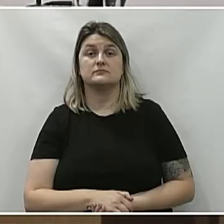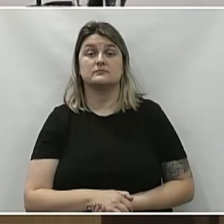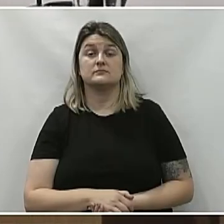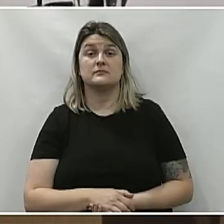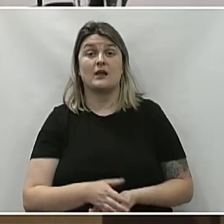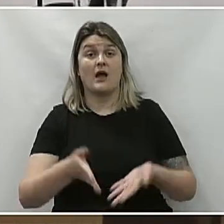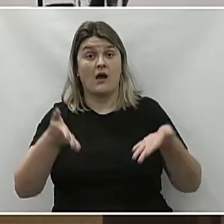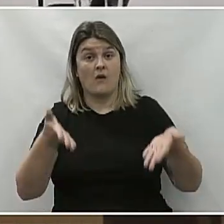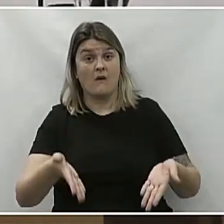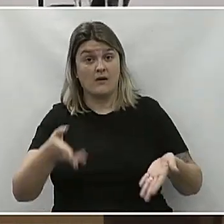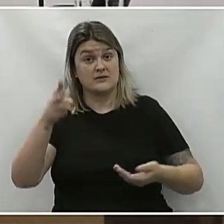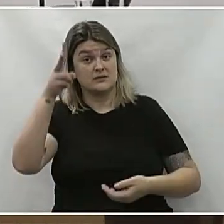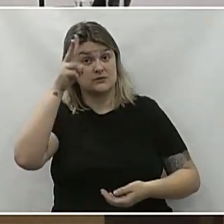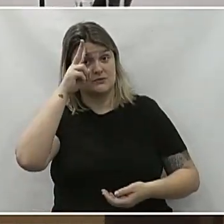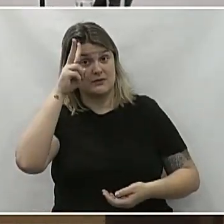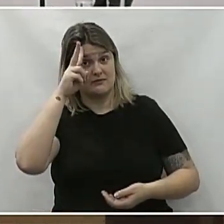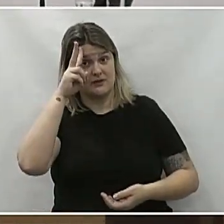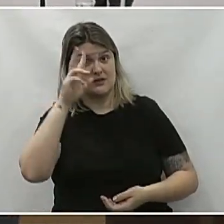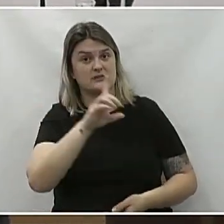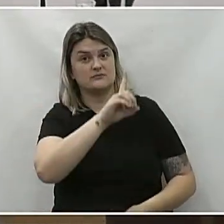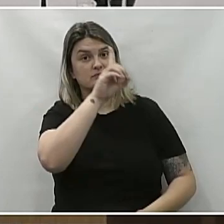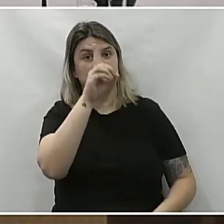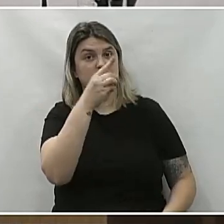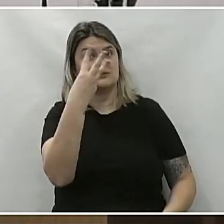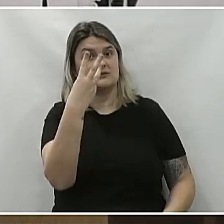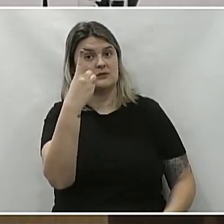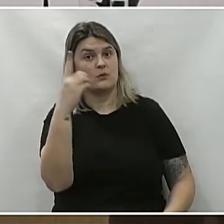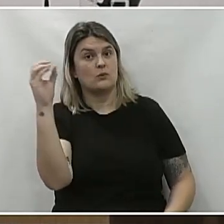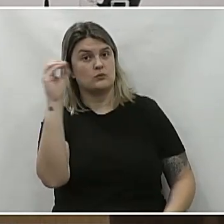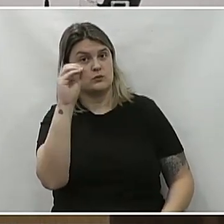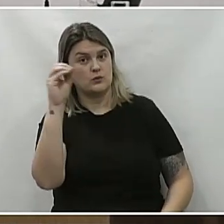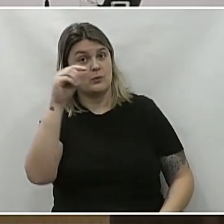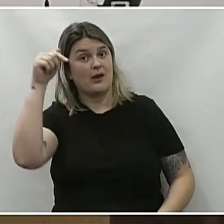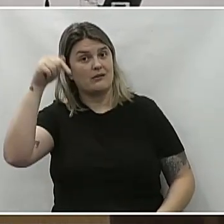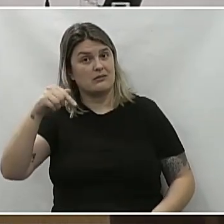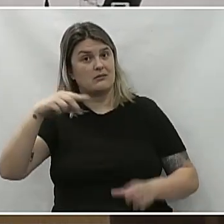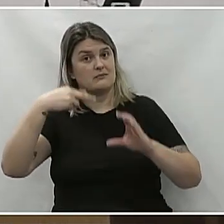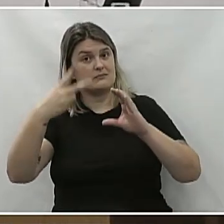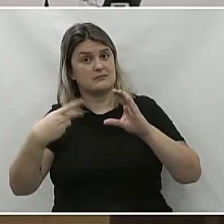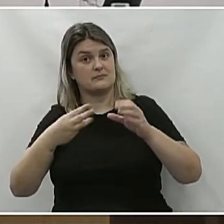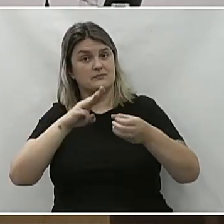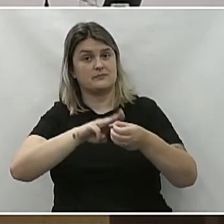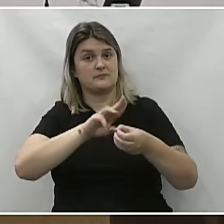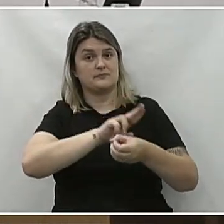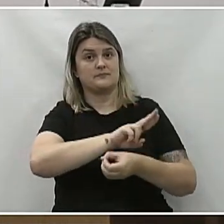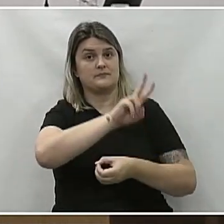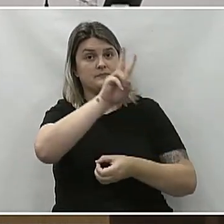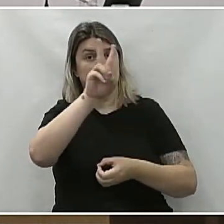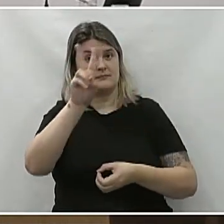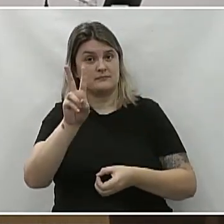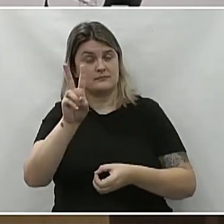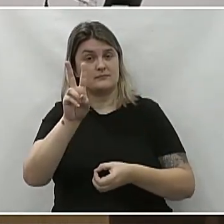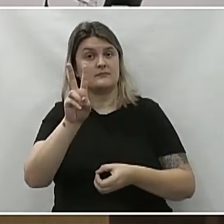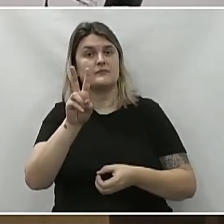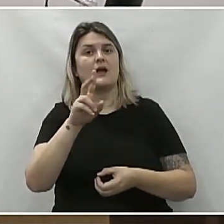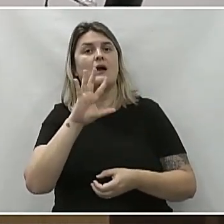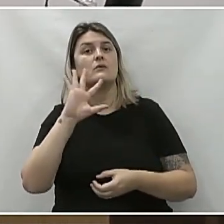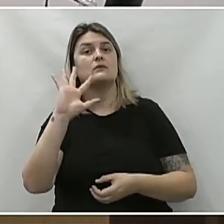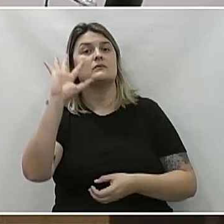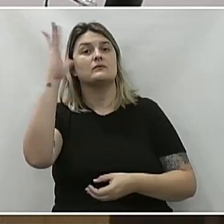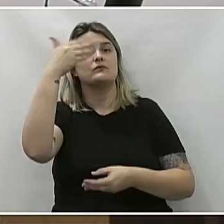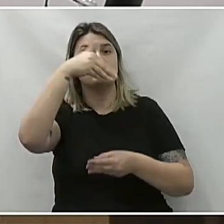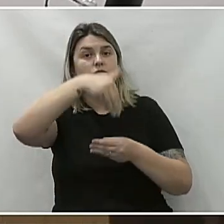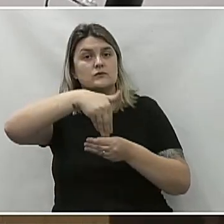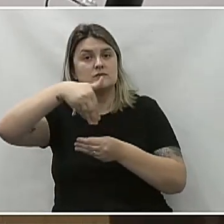Na noite dessa segunda-feira, dia 31 de outubro, na Câmara Municipal de União da Vitória,